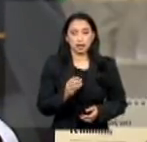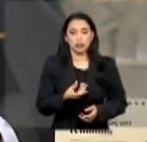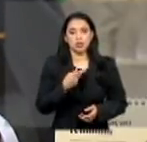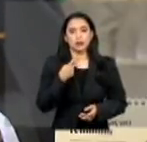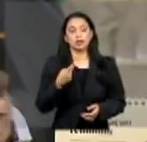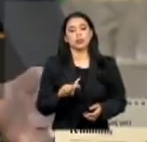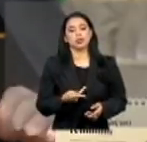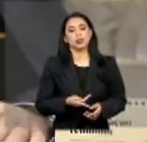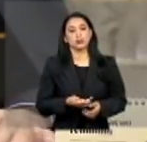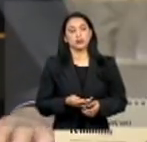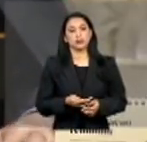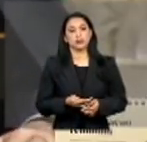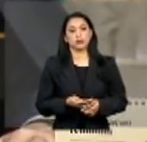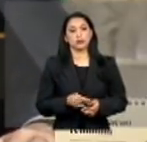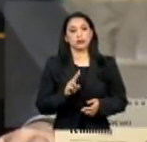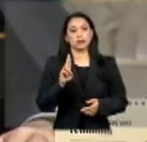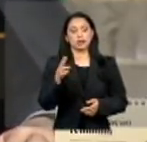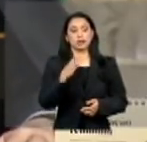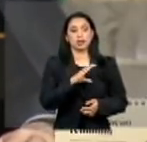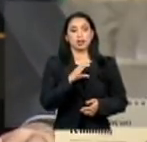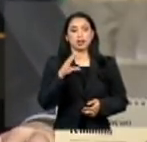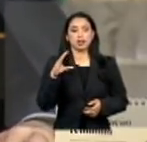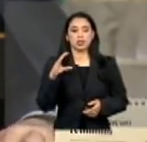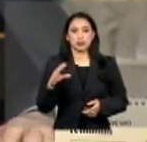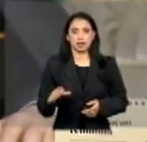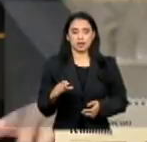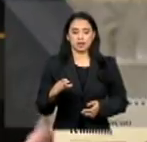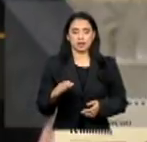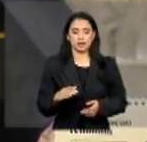o hc em apreciação